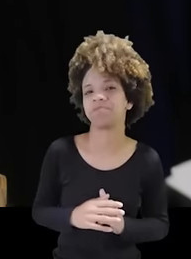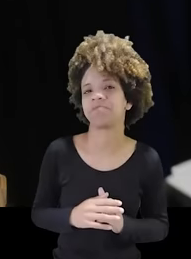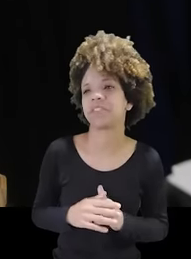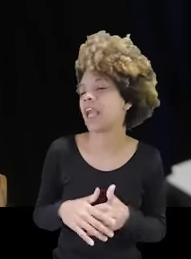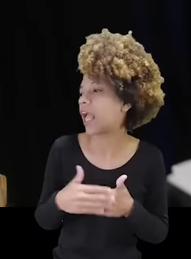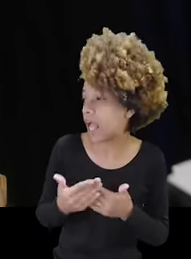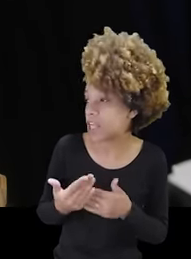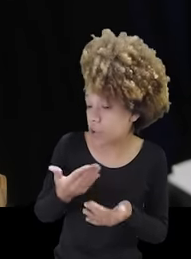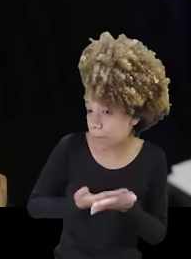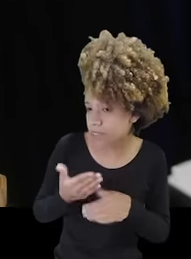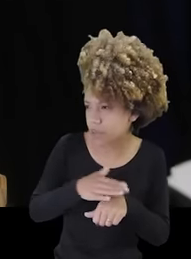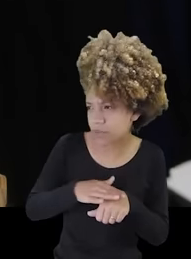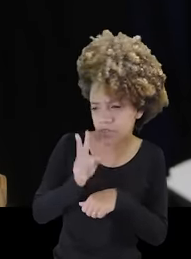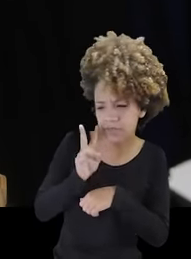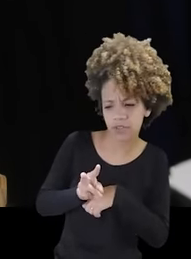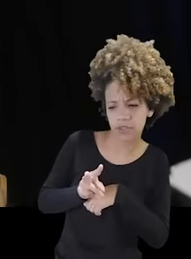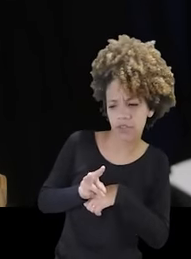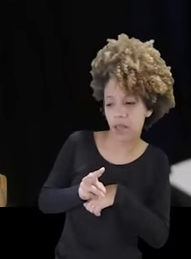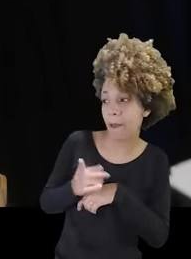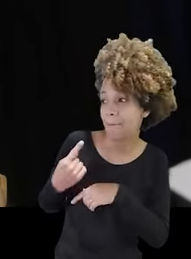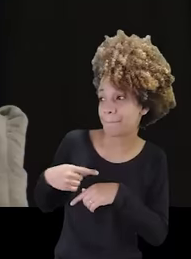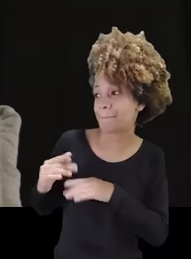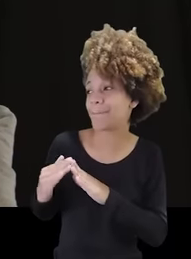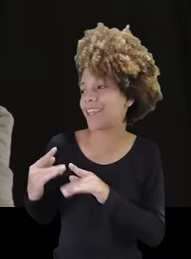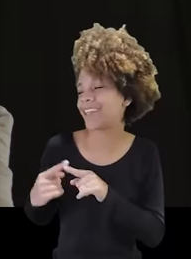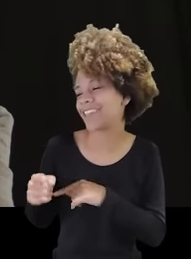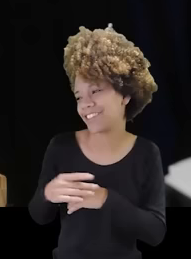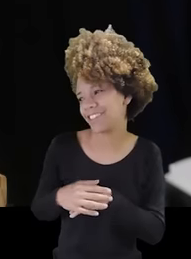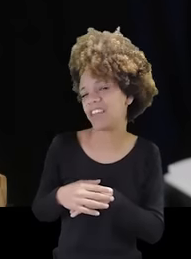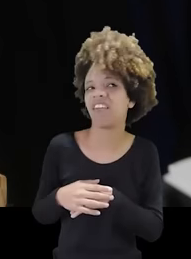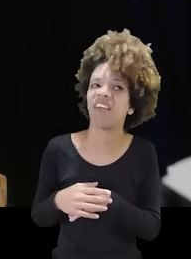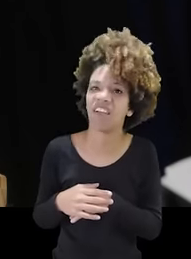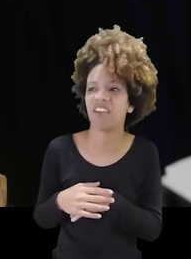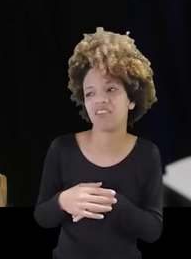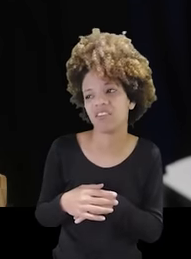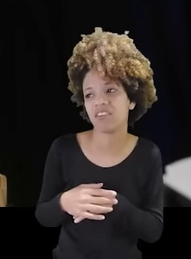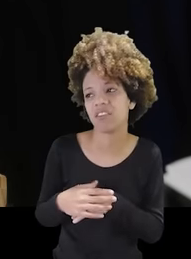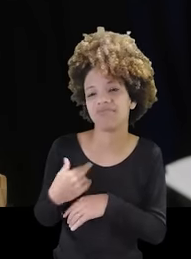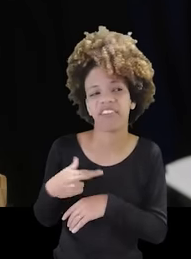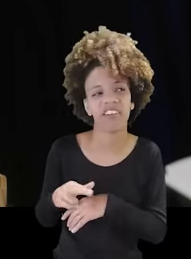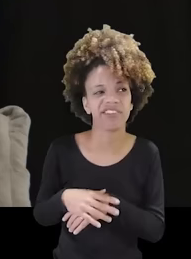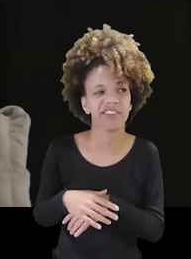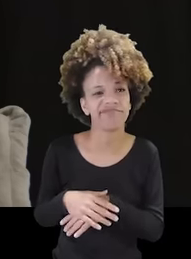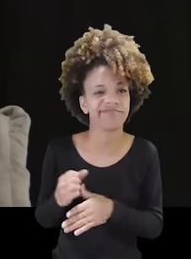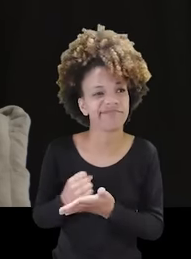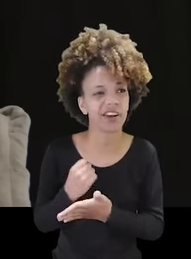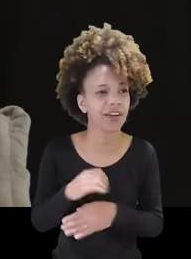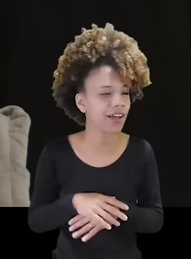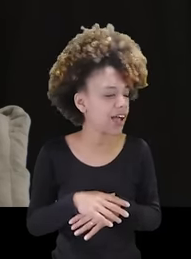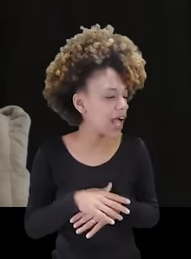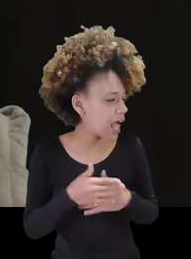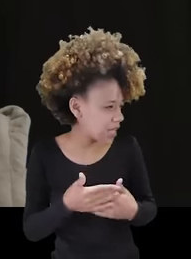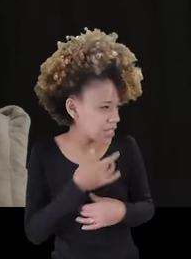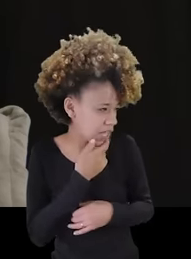aí começa a conversar com você aí você vê que é para ir para igreja dele o pessoal da igreja droga eles